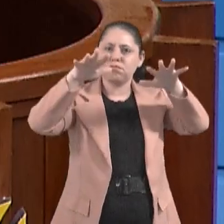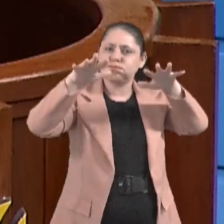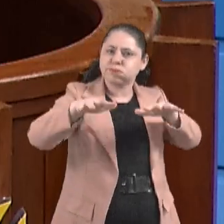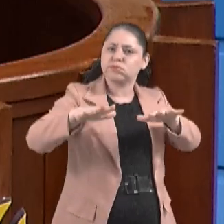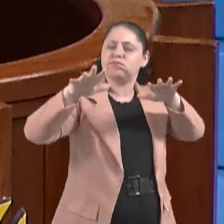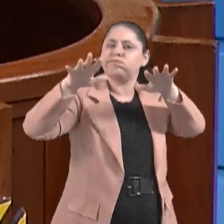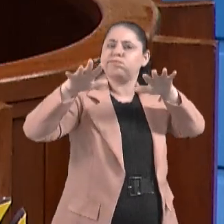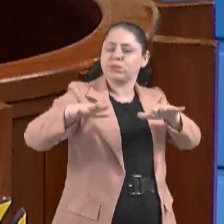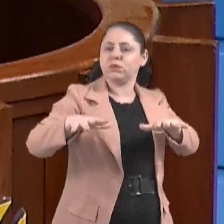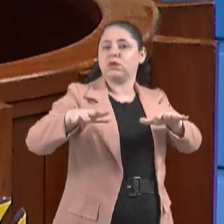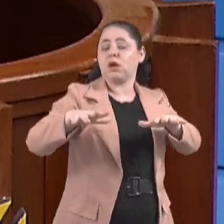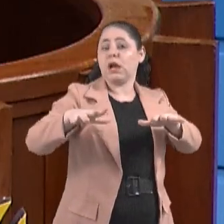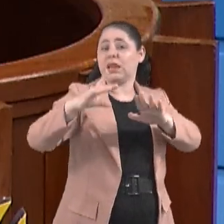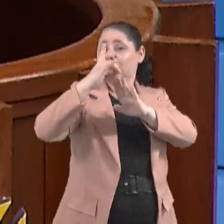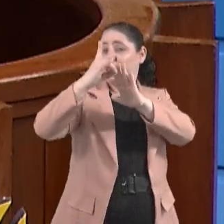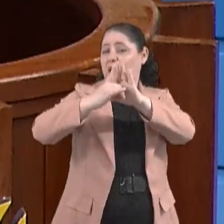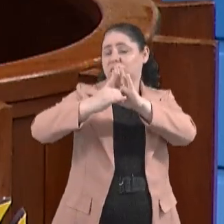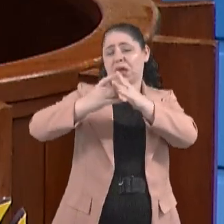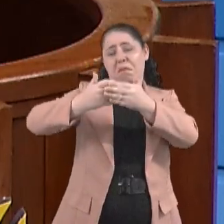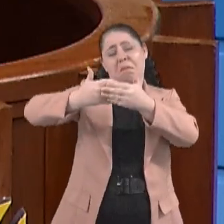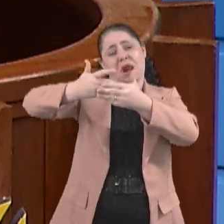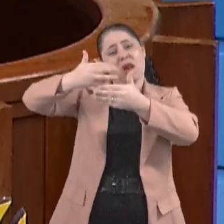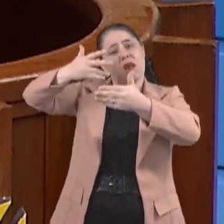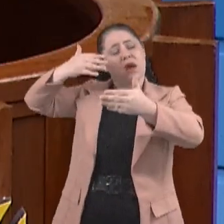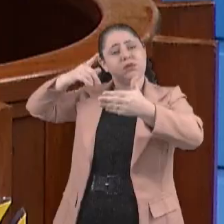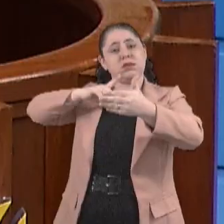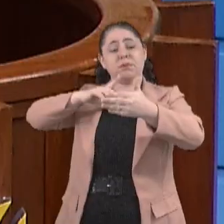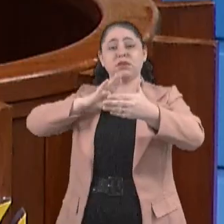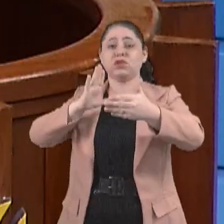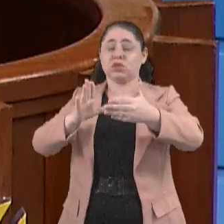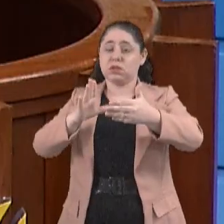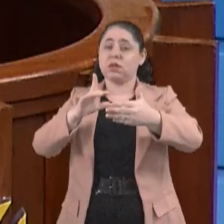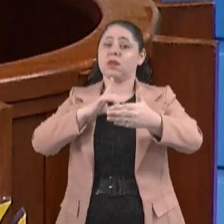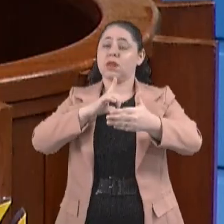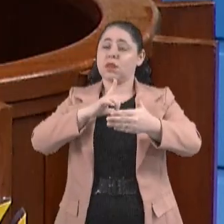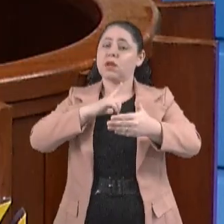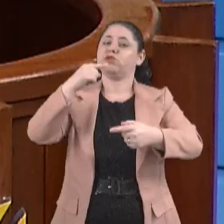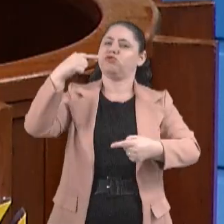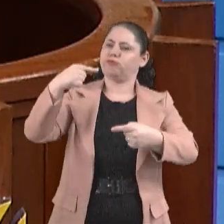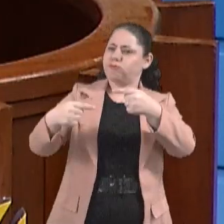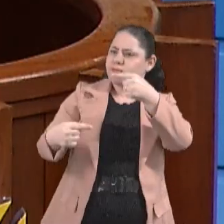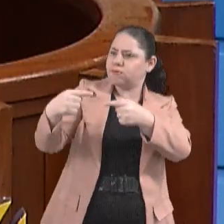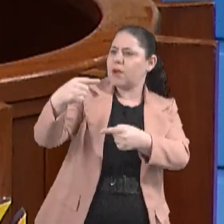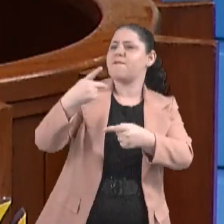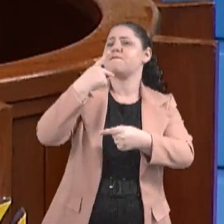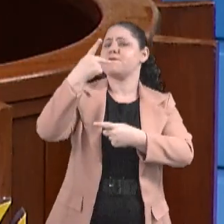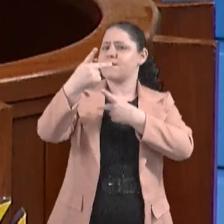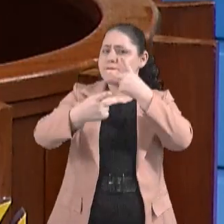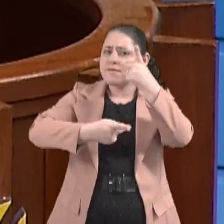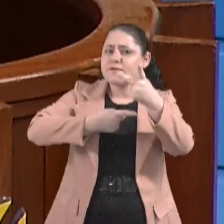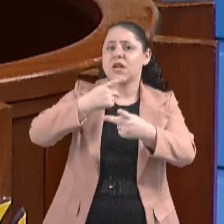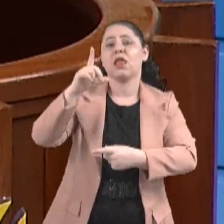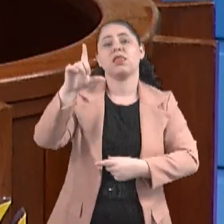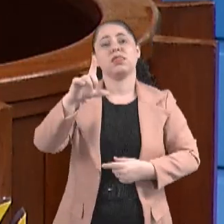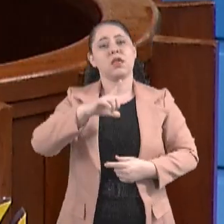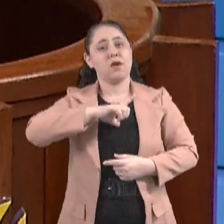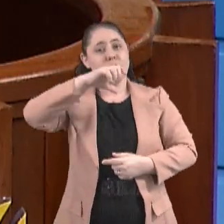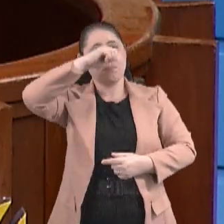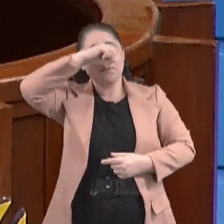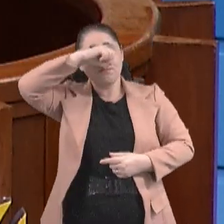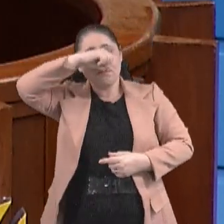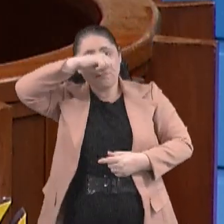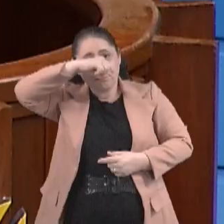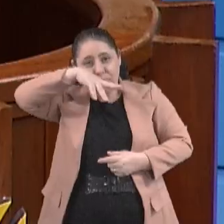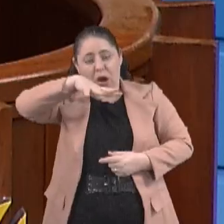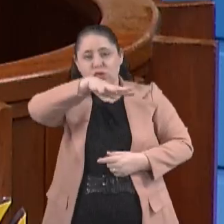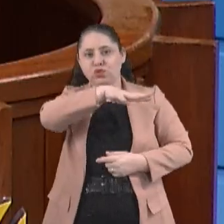mulheres há décadas já vinham debatendo, discutindo e dizendo: há uma